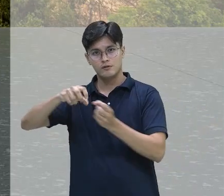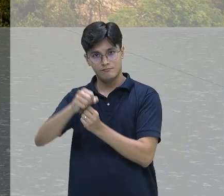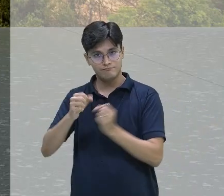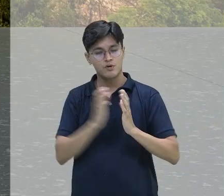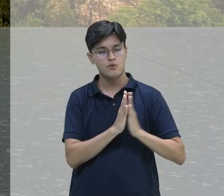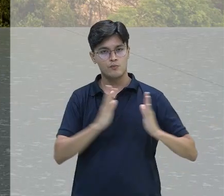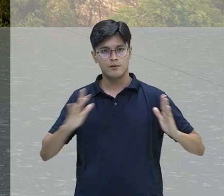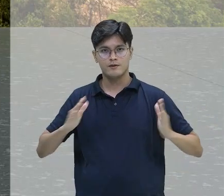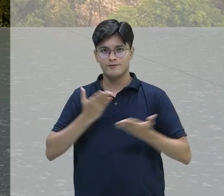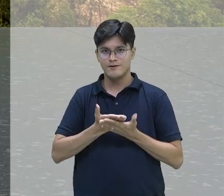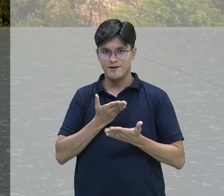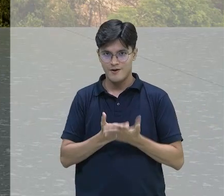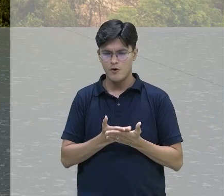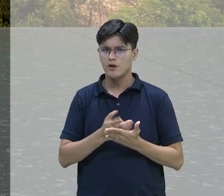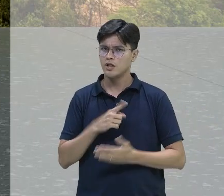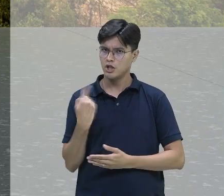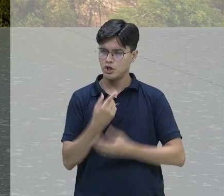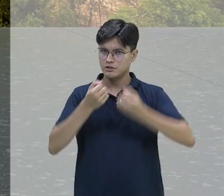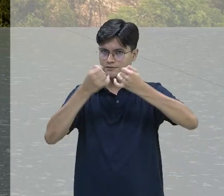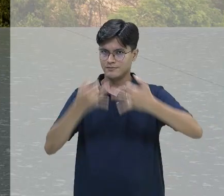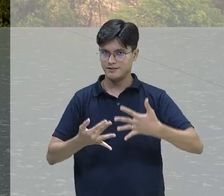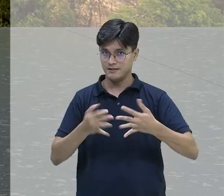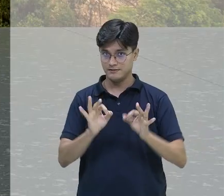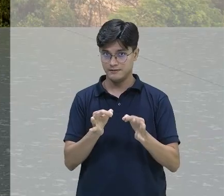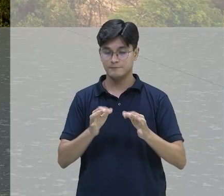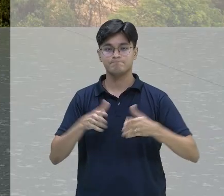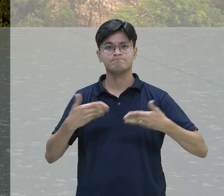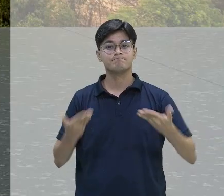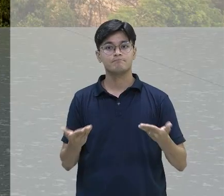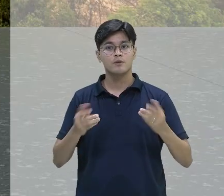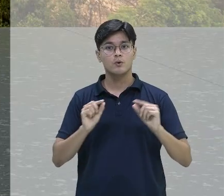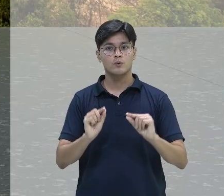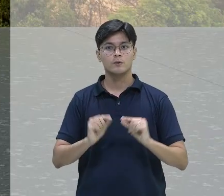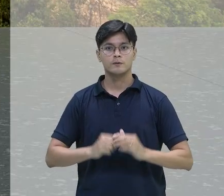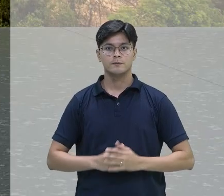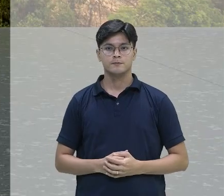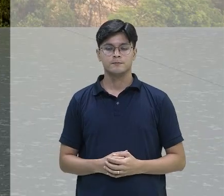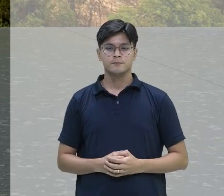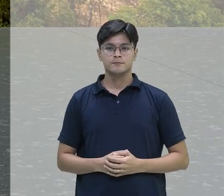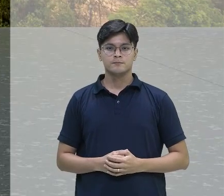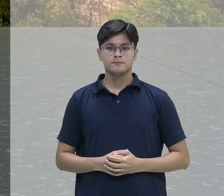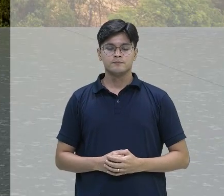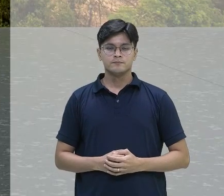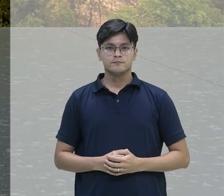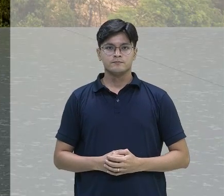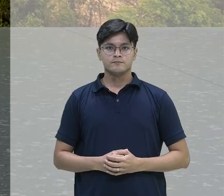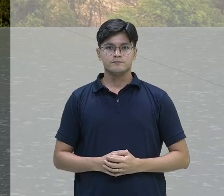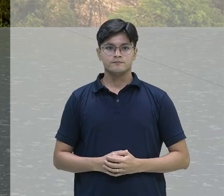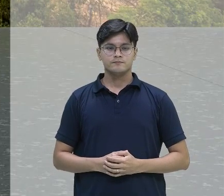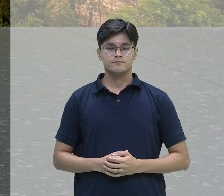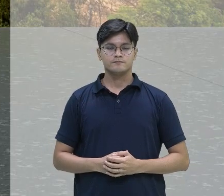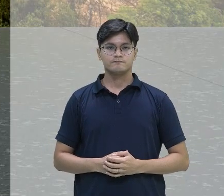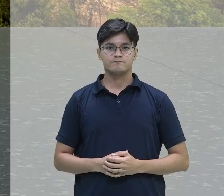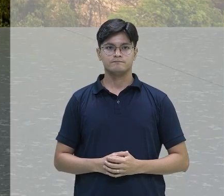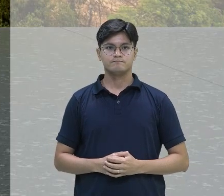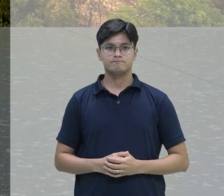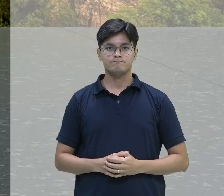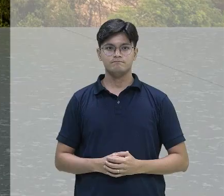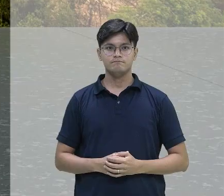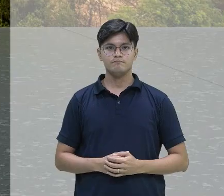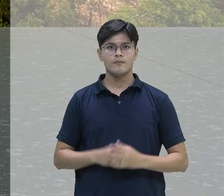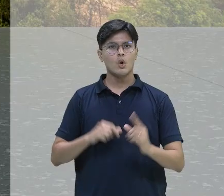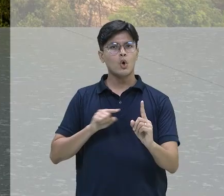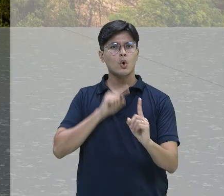da nossa aula, tudo bem? Vamos, então, aqui ao nosso eixo central.